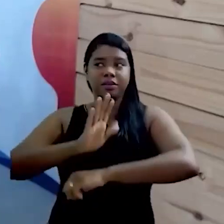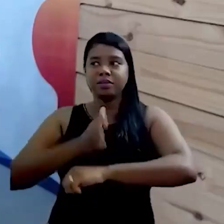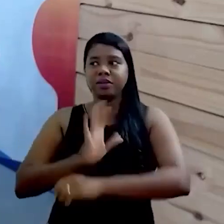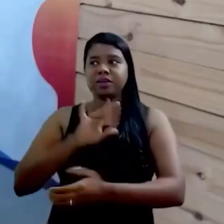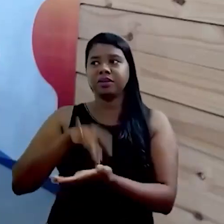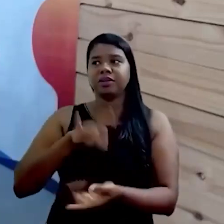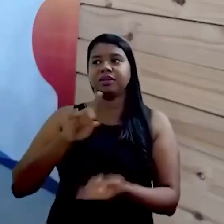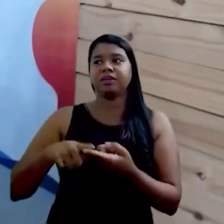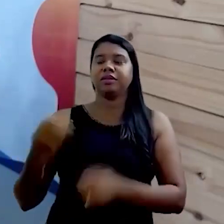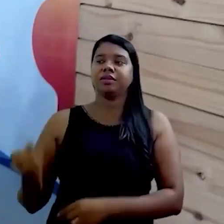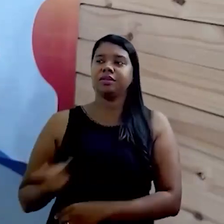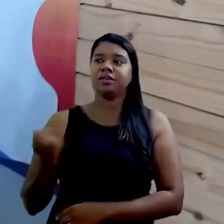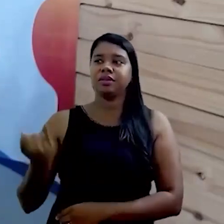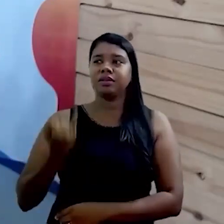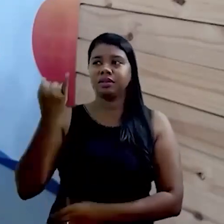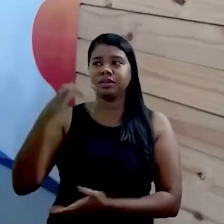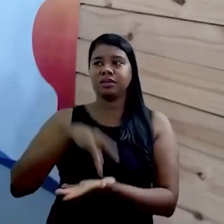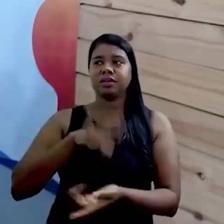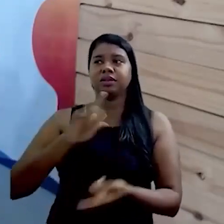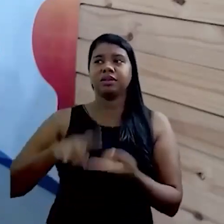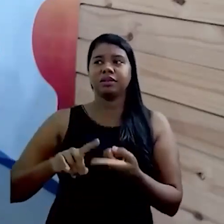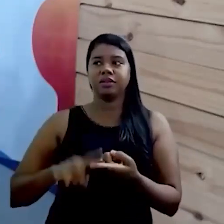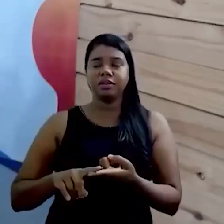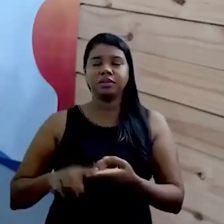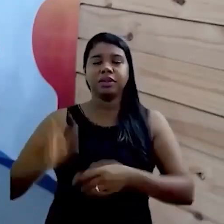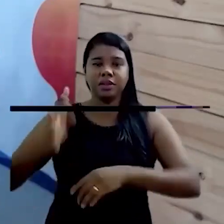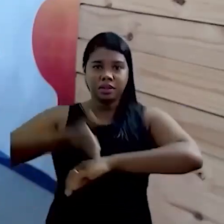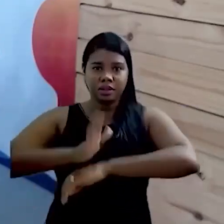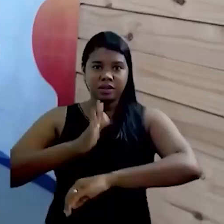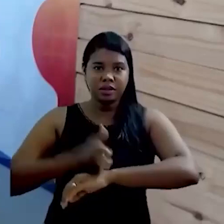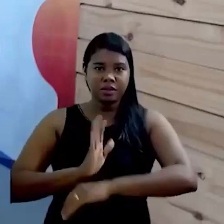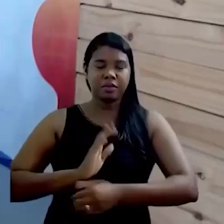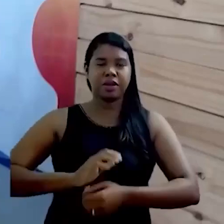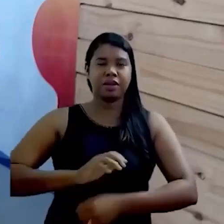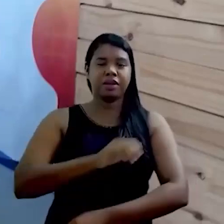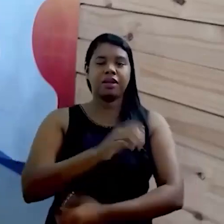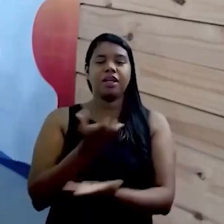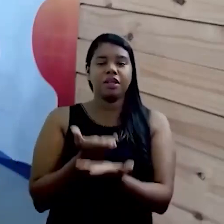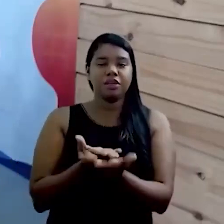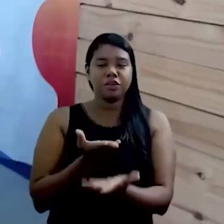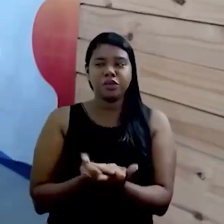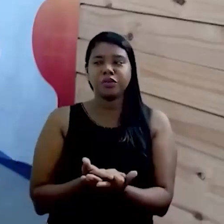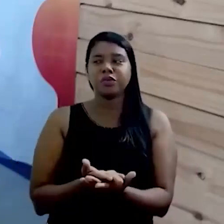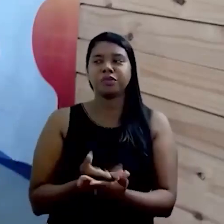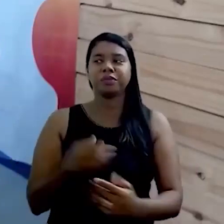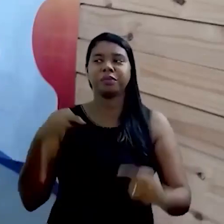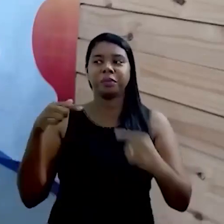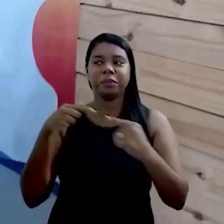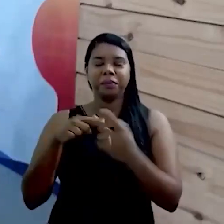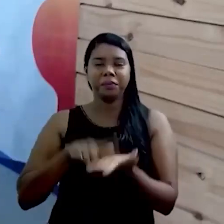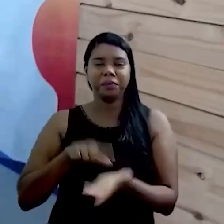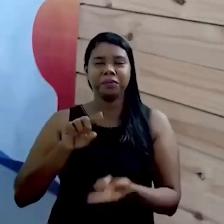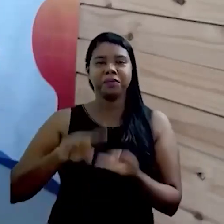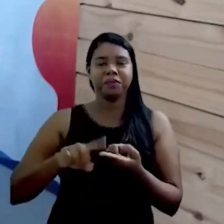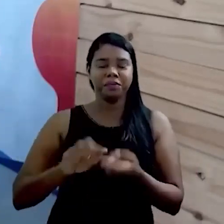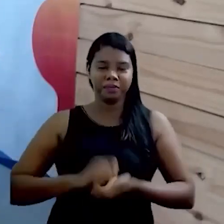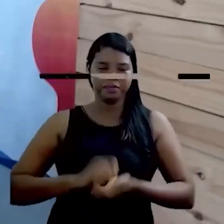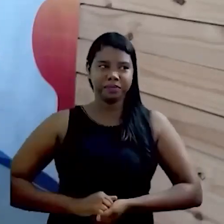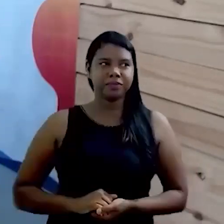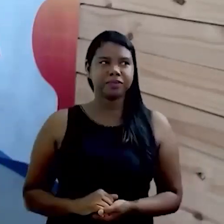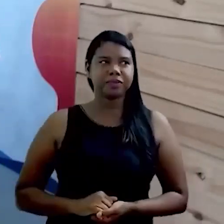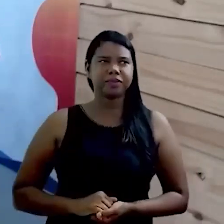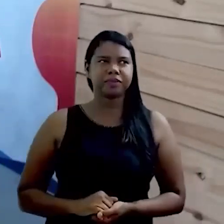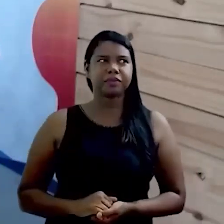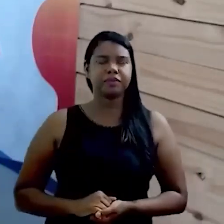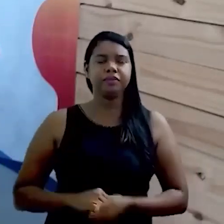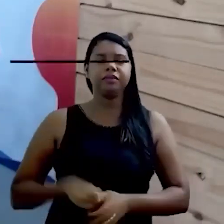Então é fundamental que seja colocado em prática o estudo, o que foi estudado, o que foi combinado. Exato, porque muitas vezes